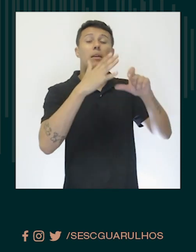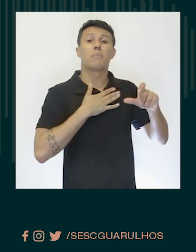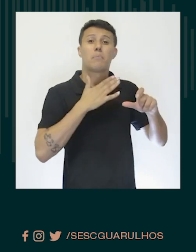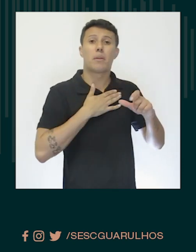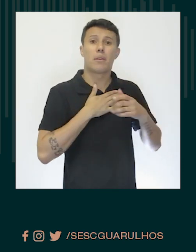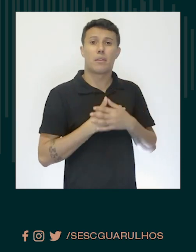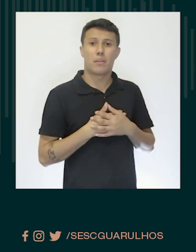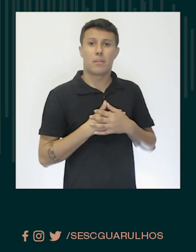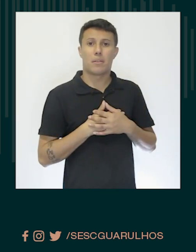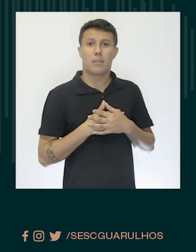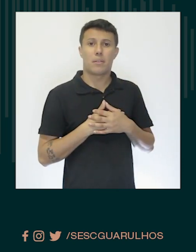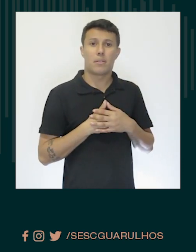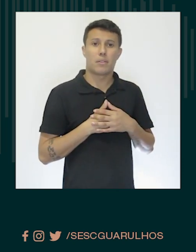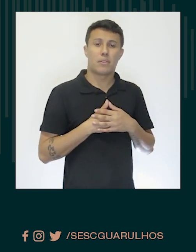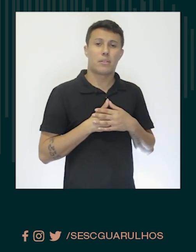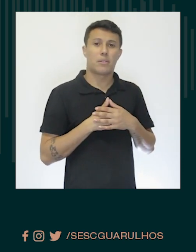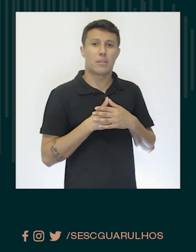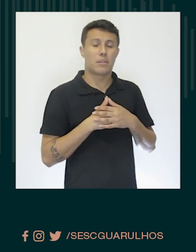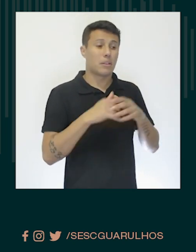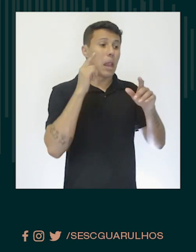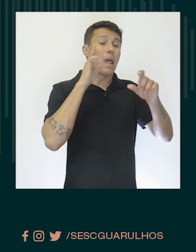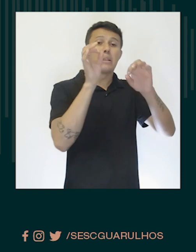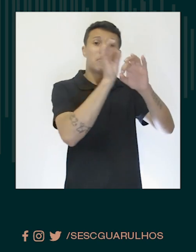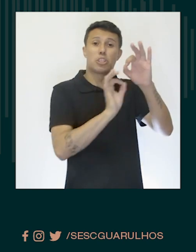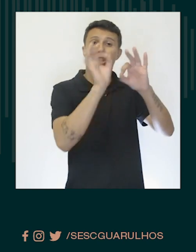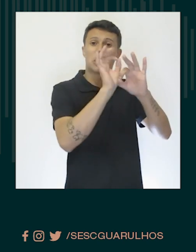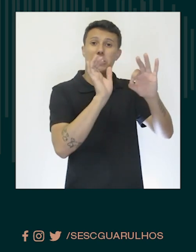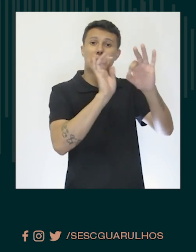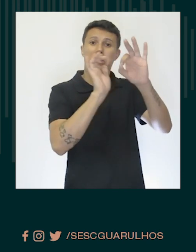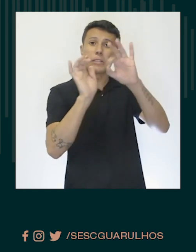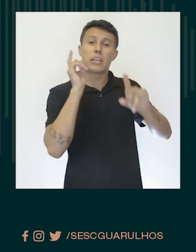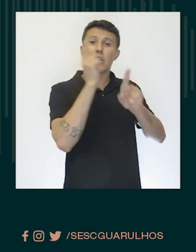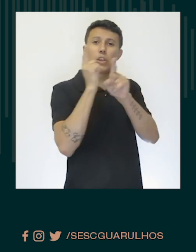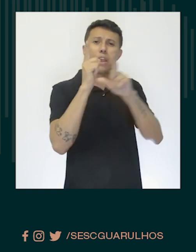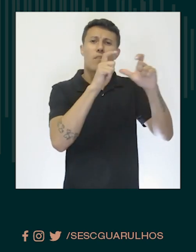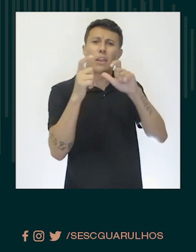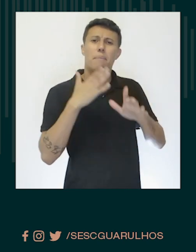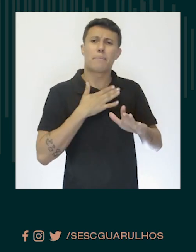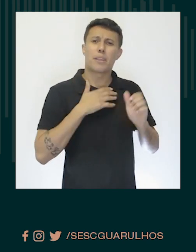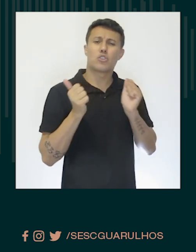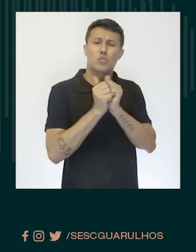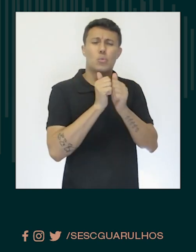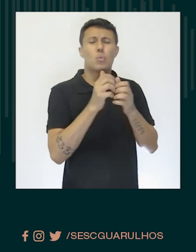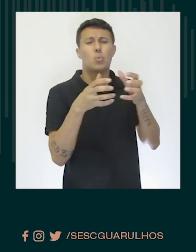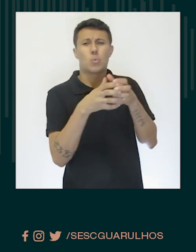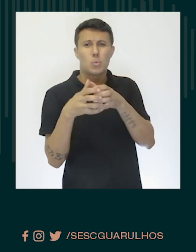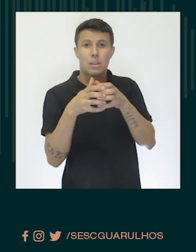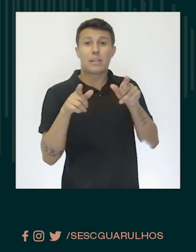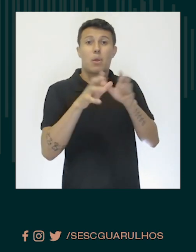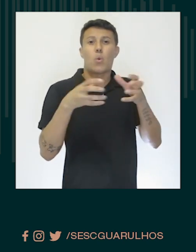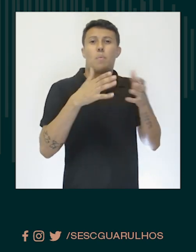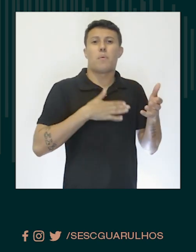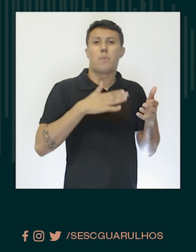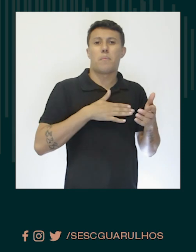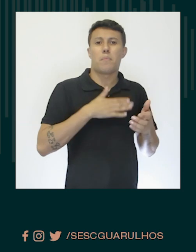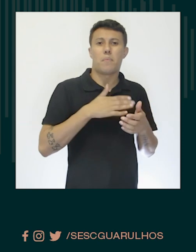um destaque lá, tem várias fotografias, até comento um pouquinho. É, e da minha banda, Rock Lumière, encosta,